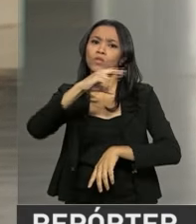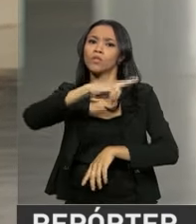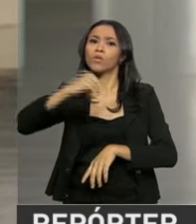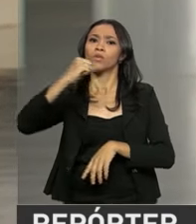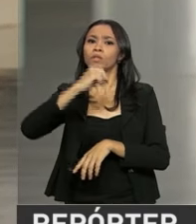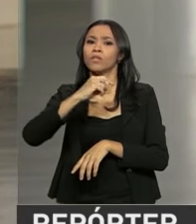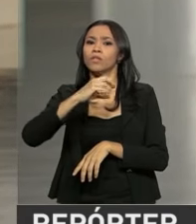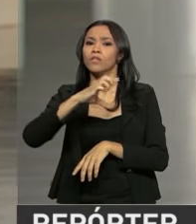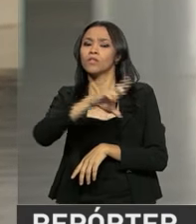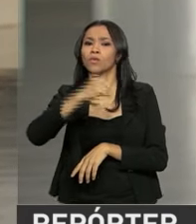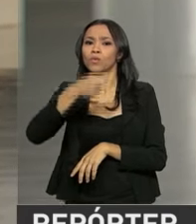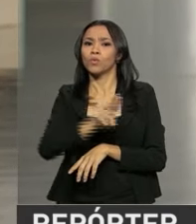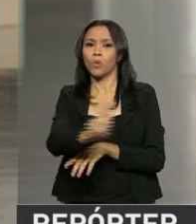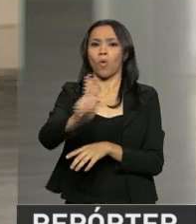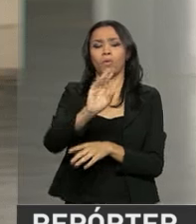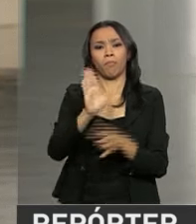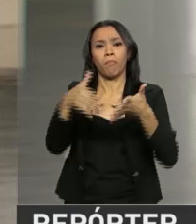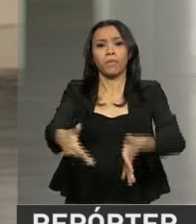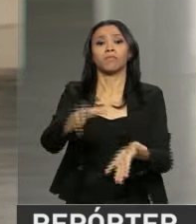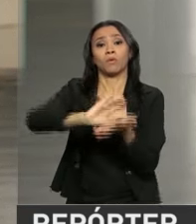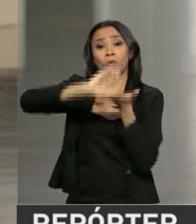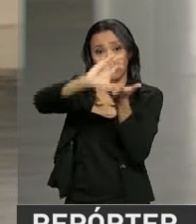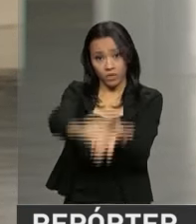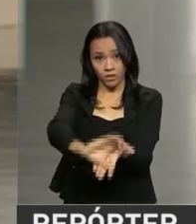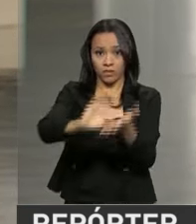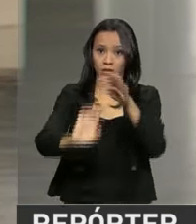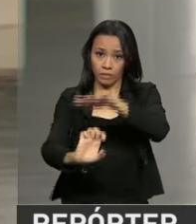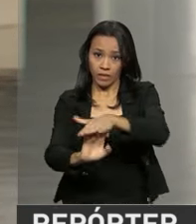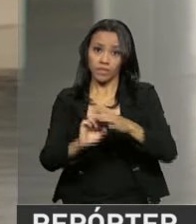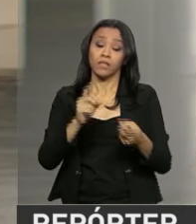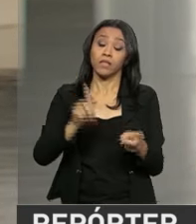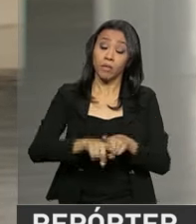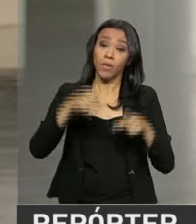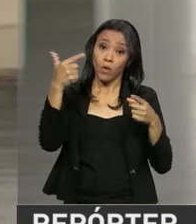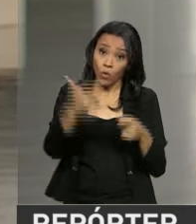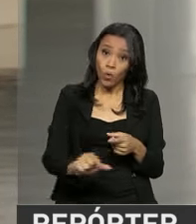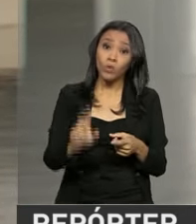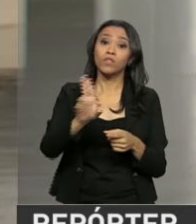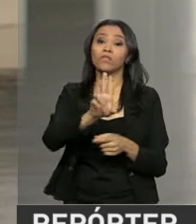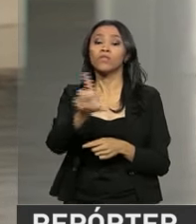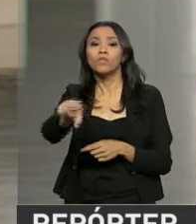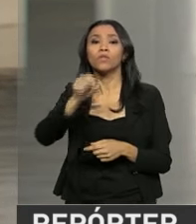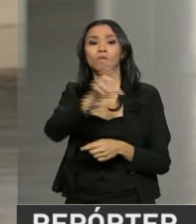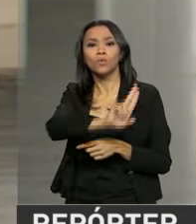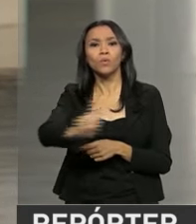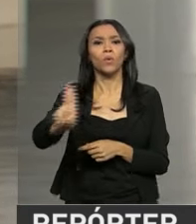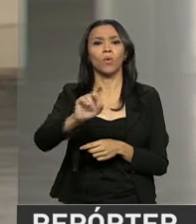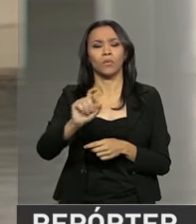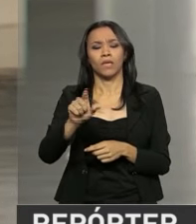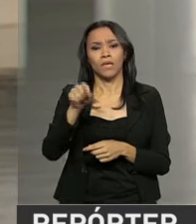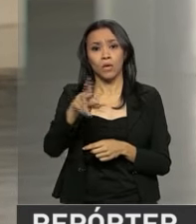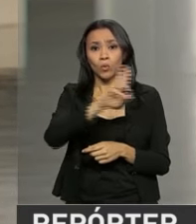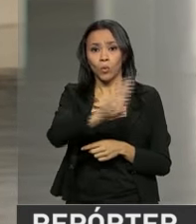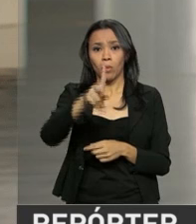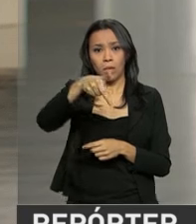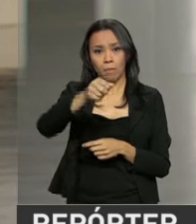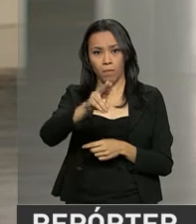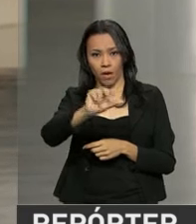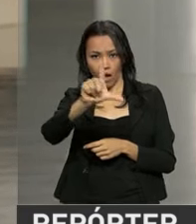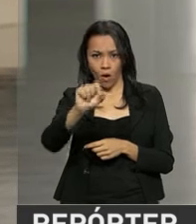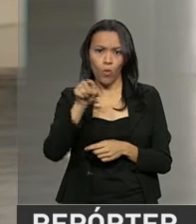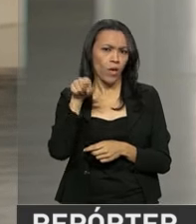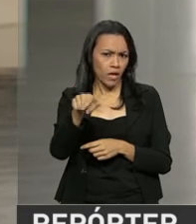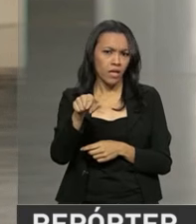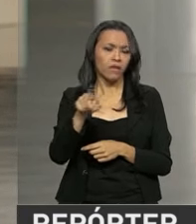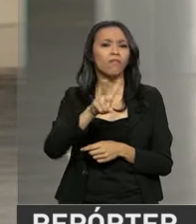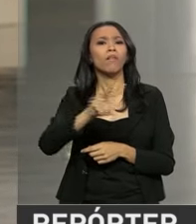Conselho de Administração da Petrobras. Quem também foi nomeado hoje é o ex-secretário executivo do Ministério da Fazenda, Paulo Rogério Caffarelli,